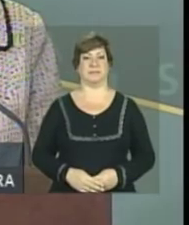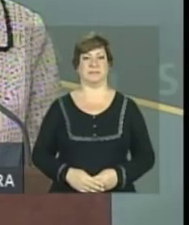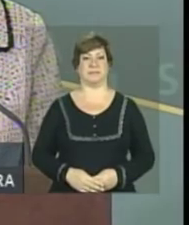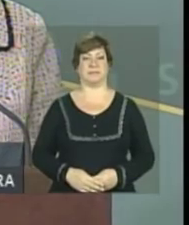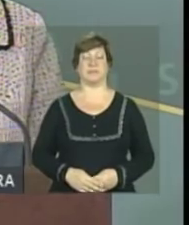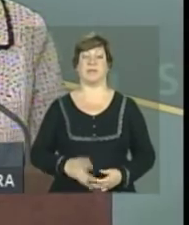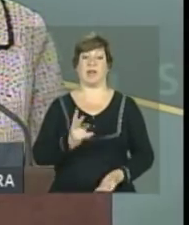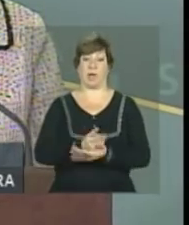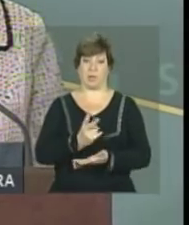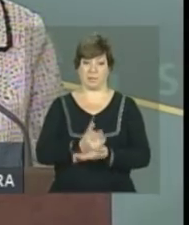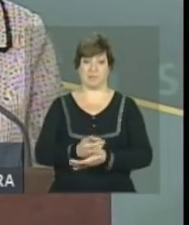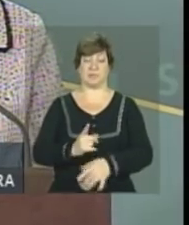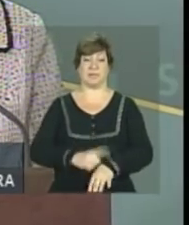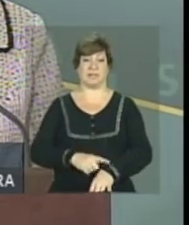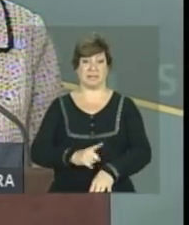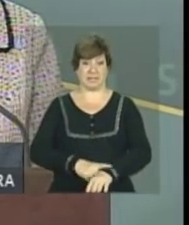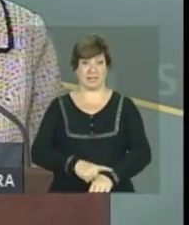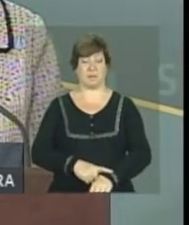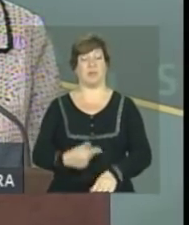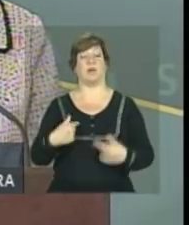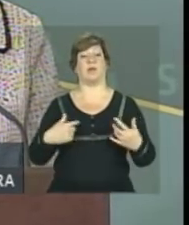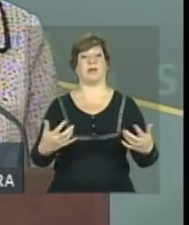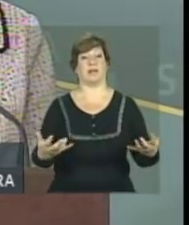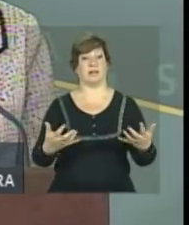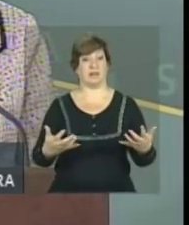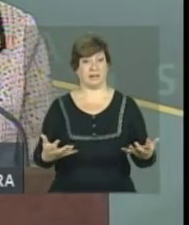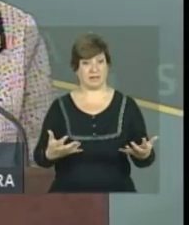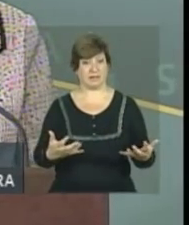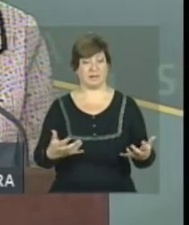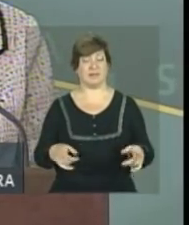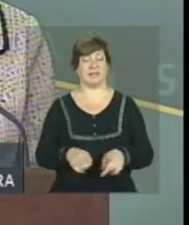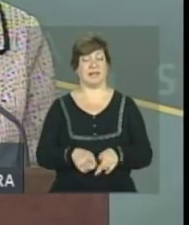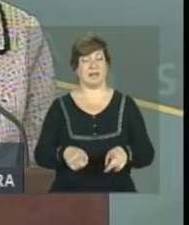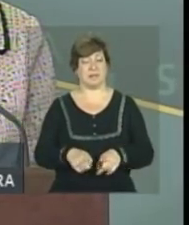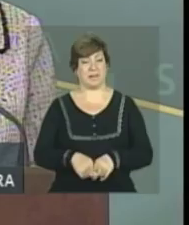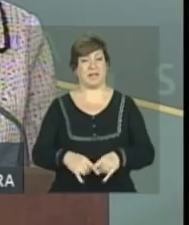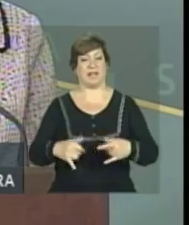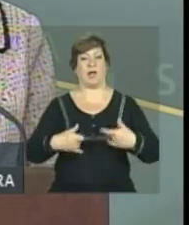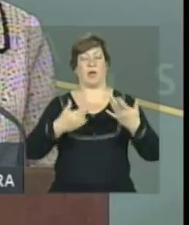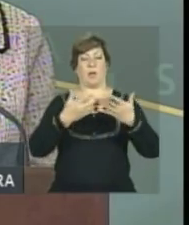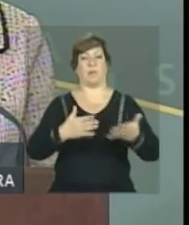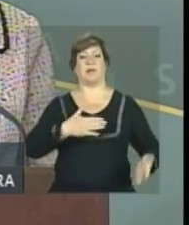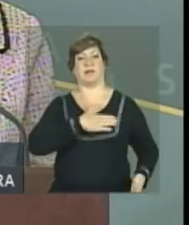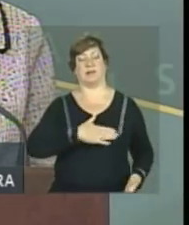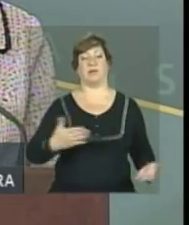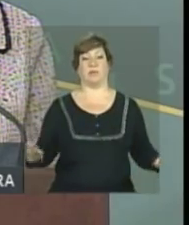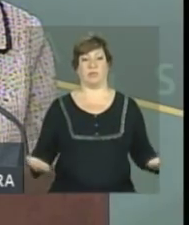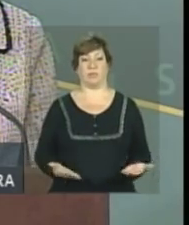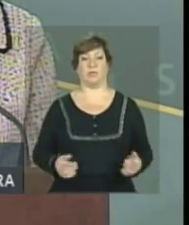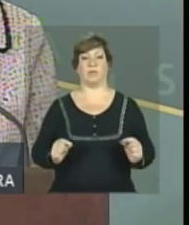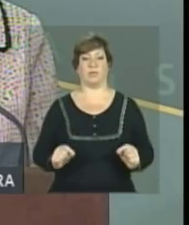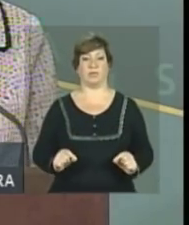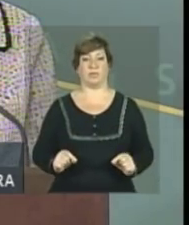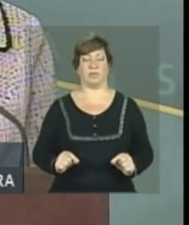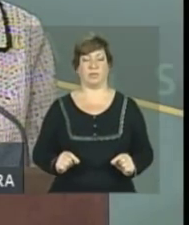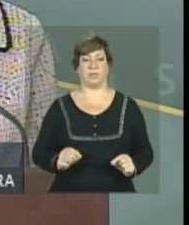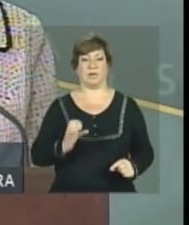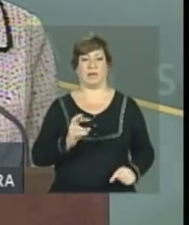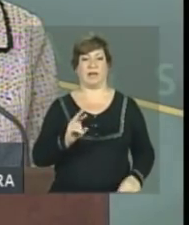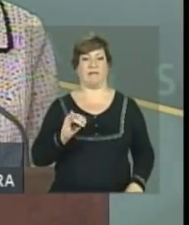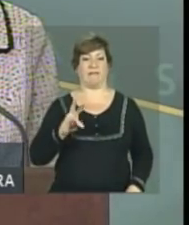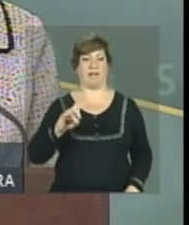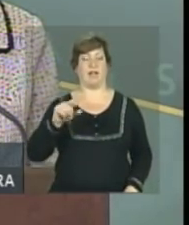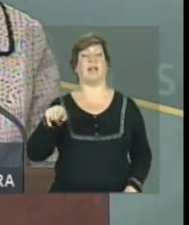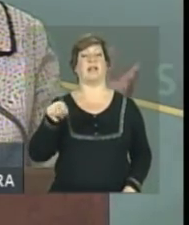Ao mesmo tempo, eu queria também comemorar o fato de que o Crivella